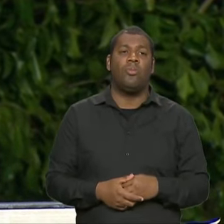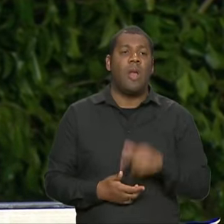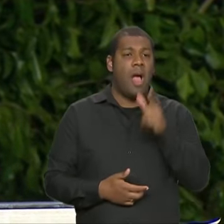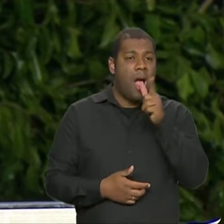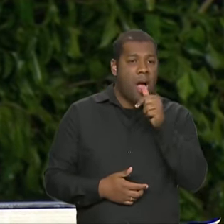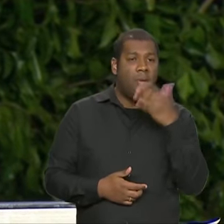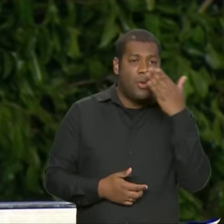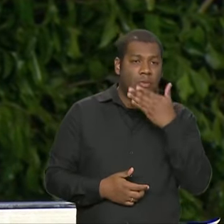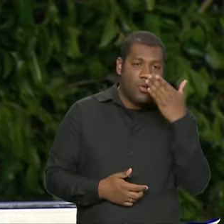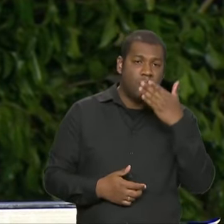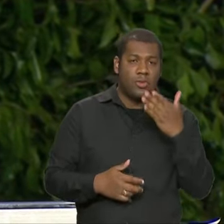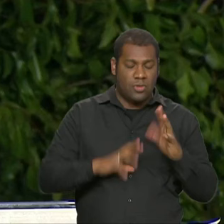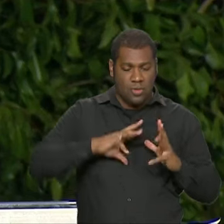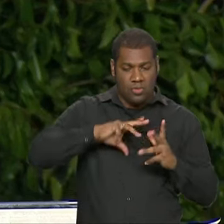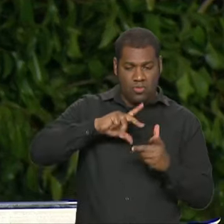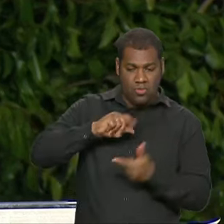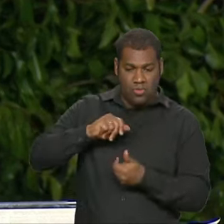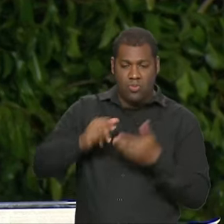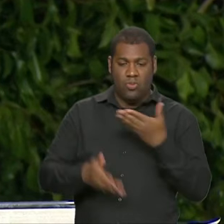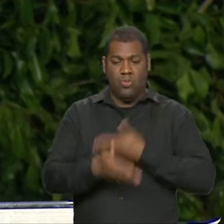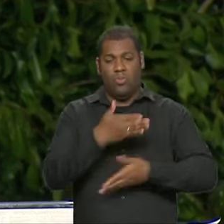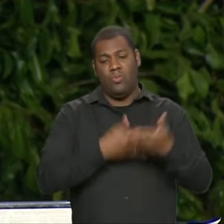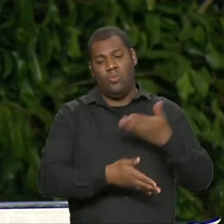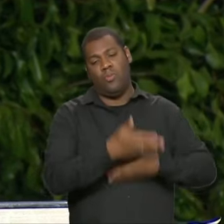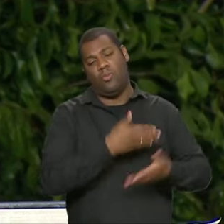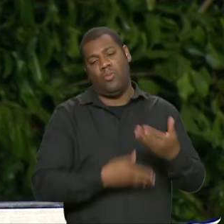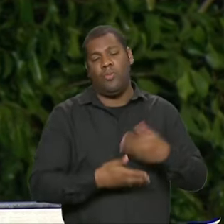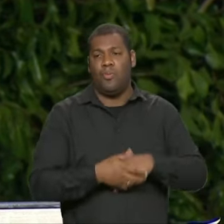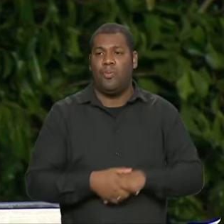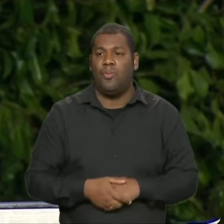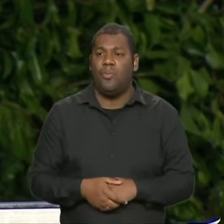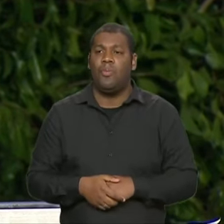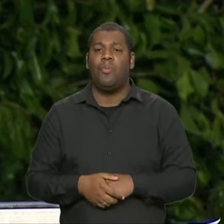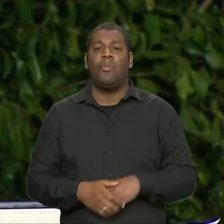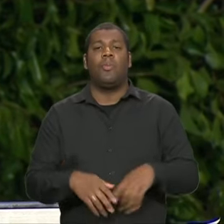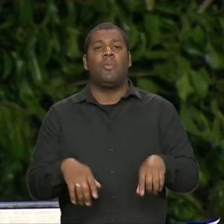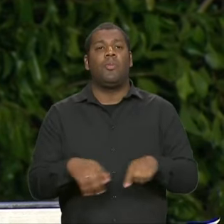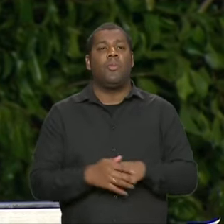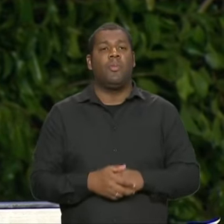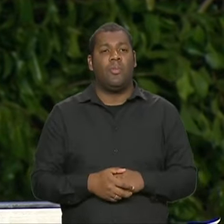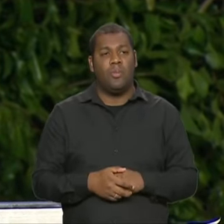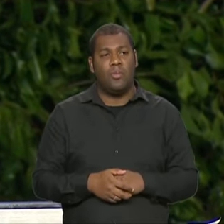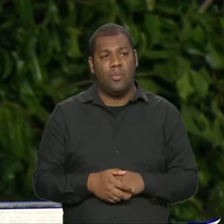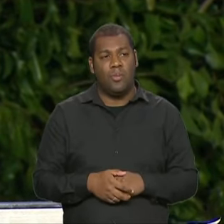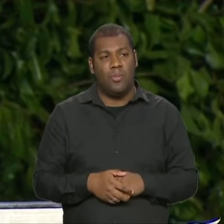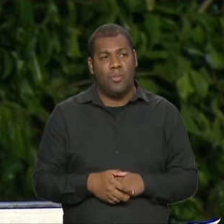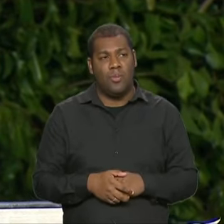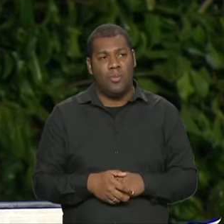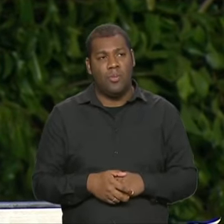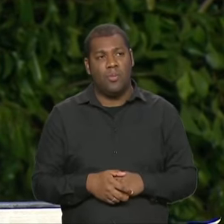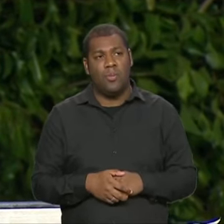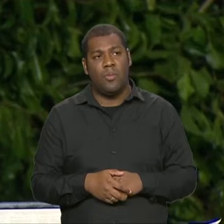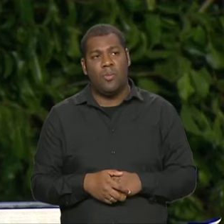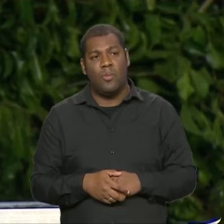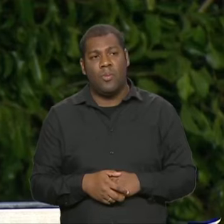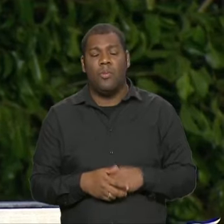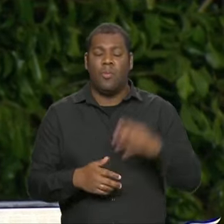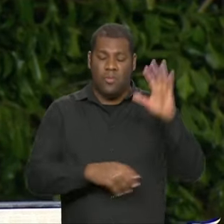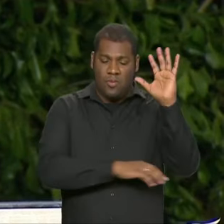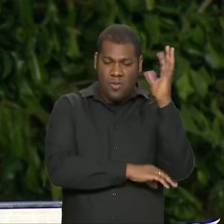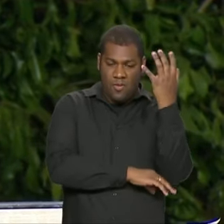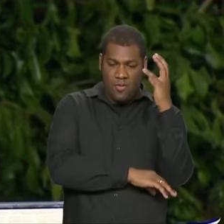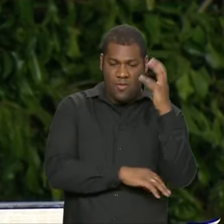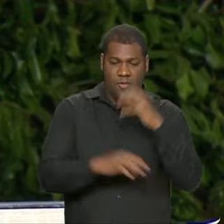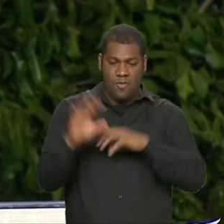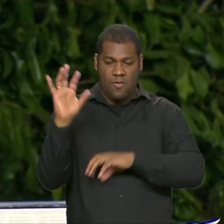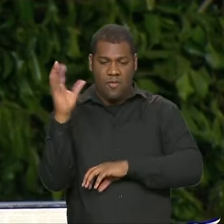e que se converte em 70% da água para a América do Sul. Devemos sair dessa visão de que os bosques ou as florestas